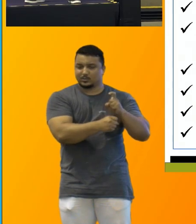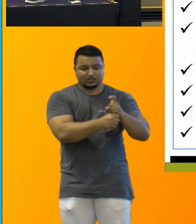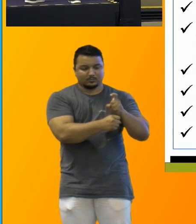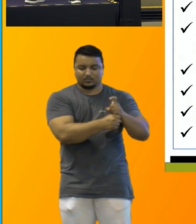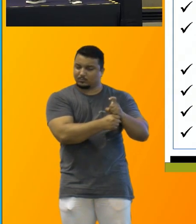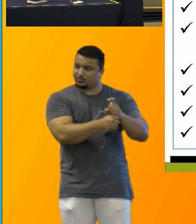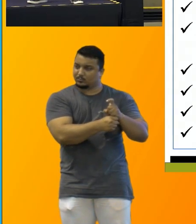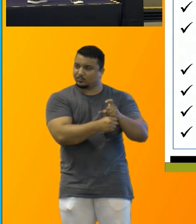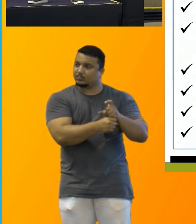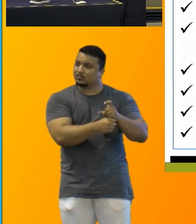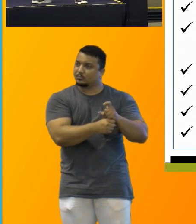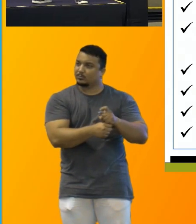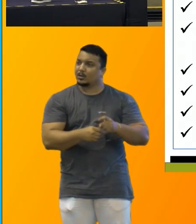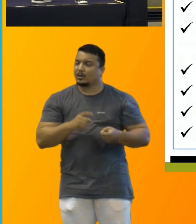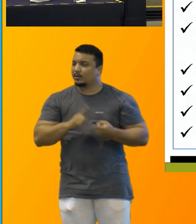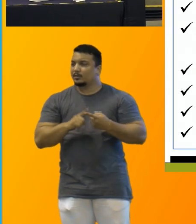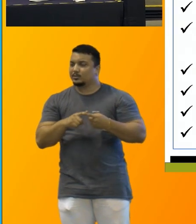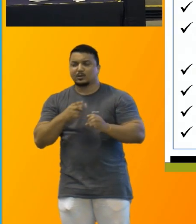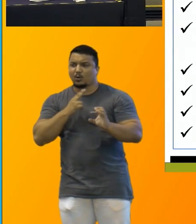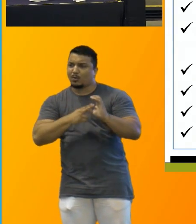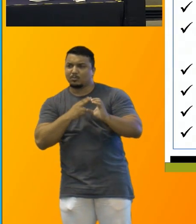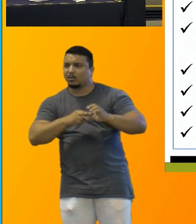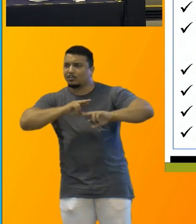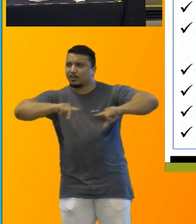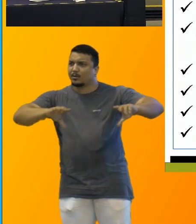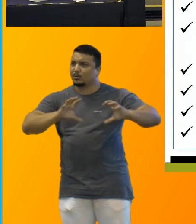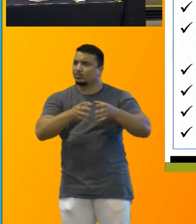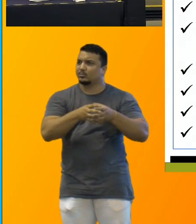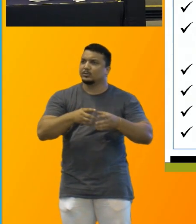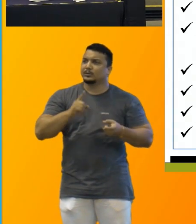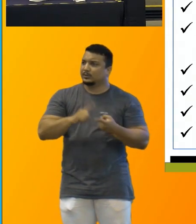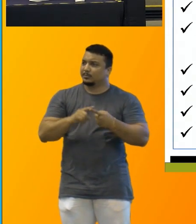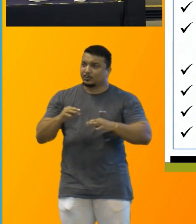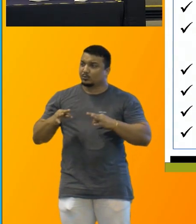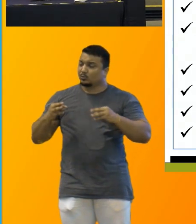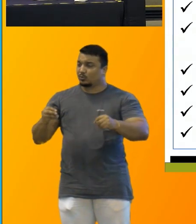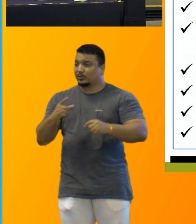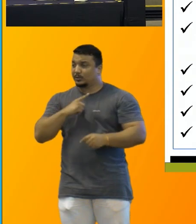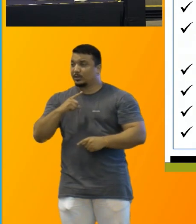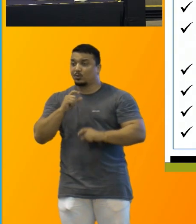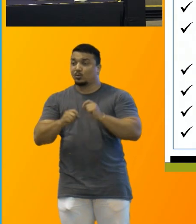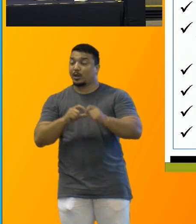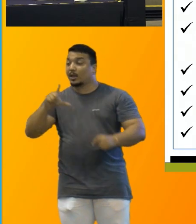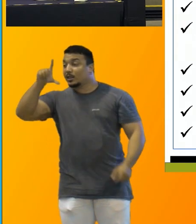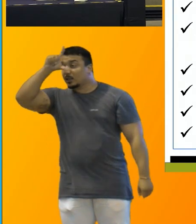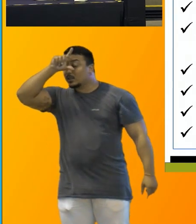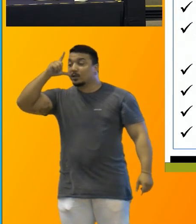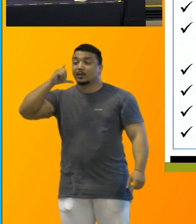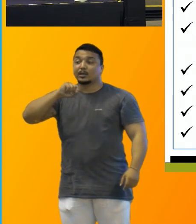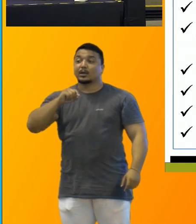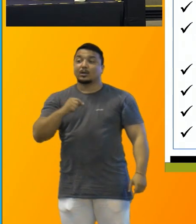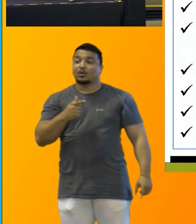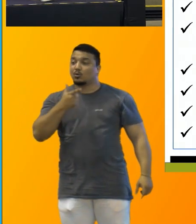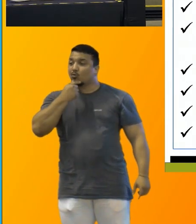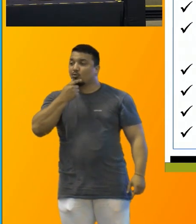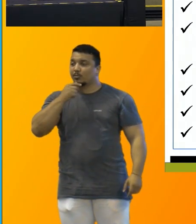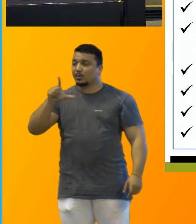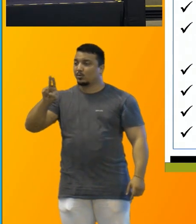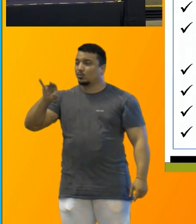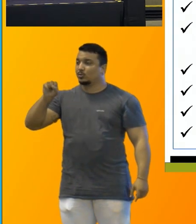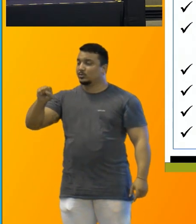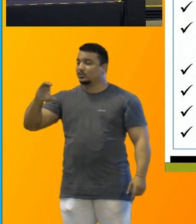Inclusive socialista, comunista, anarquista, social-democratas, e que tinha como líder de honra a figura de Luiz Carlos